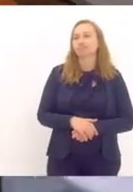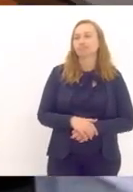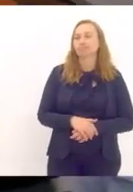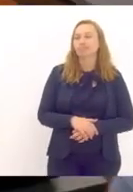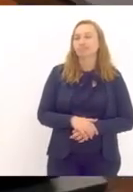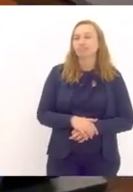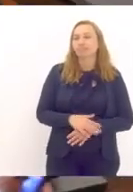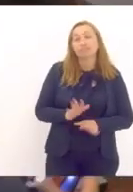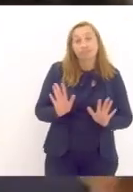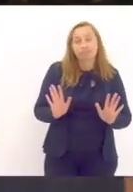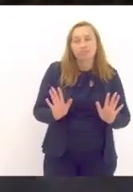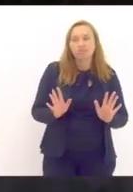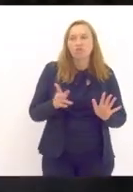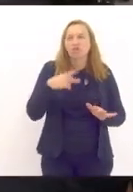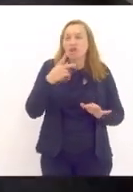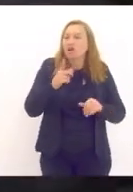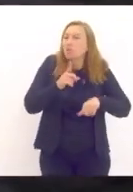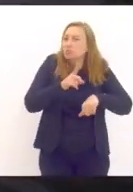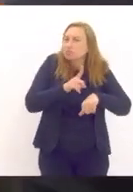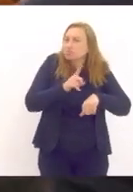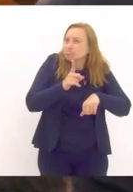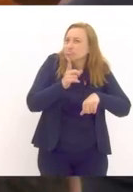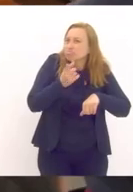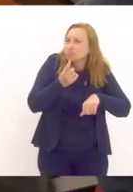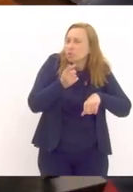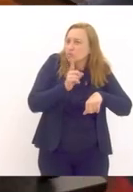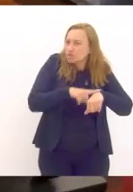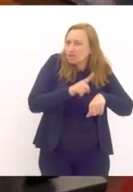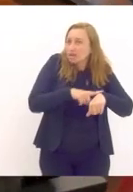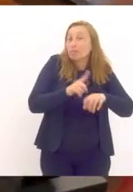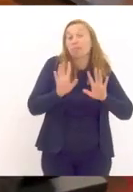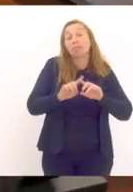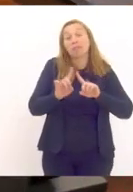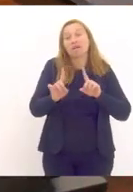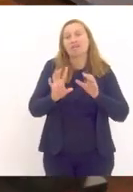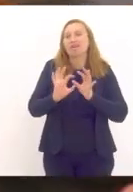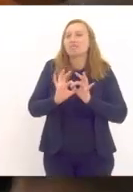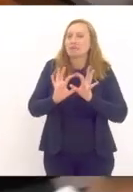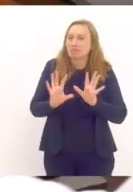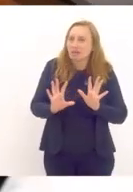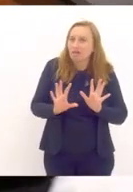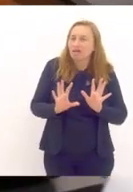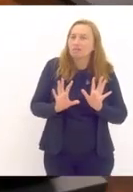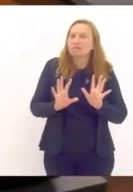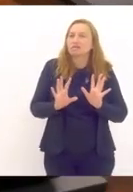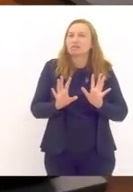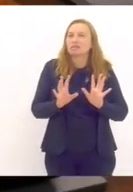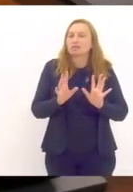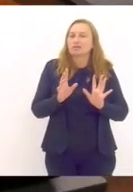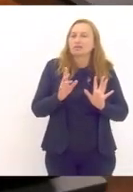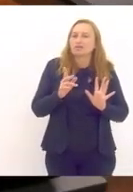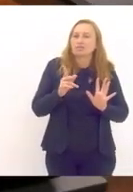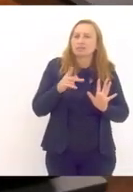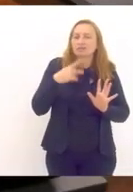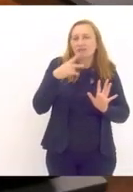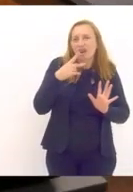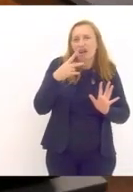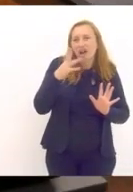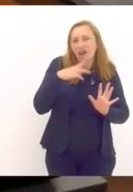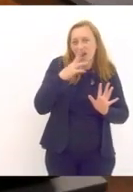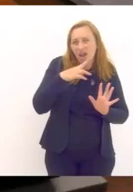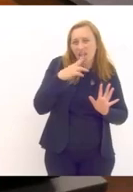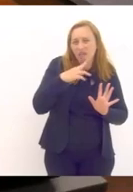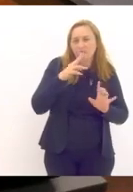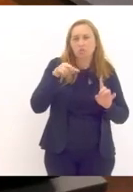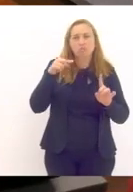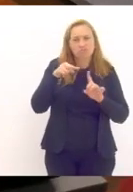não vou determinar um tempo, mas ter a liberdade de intervir, né, para que a gente possa, enfim, ser o mais